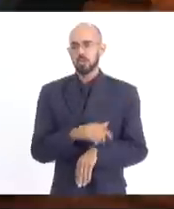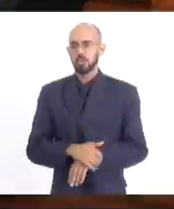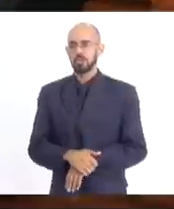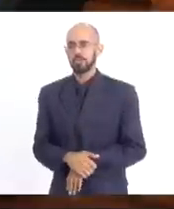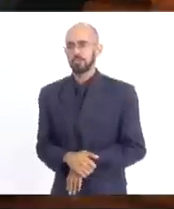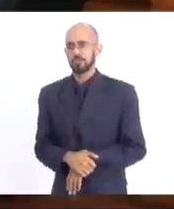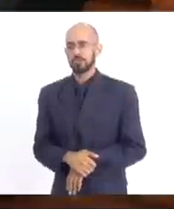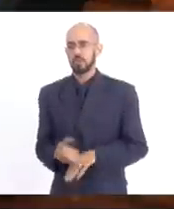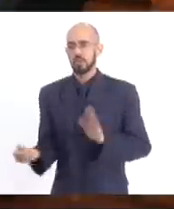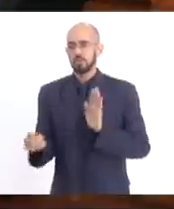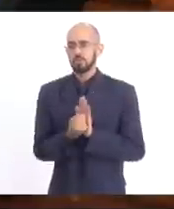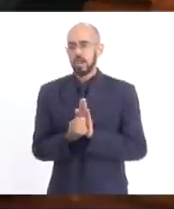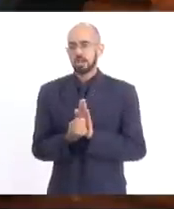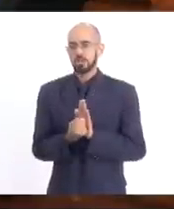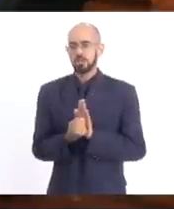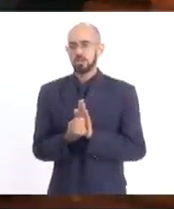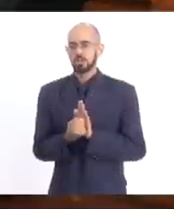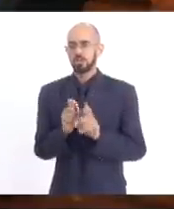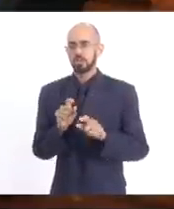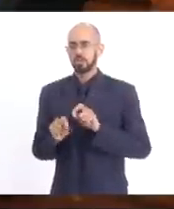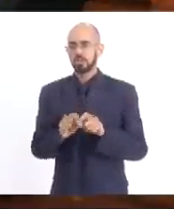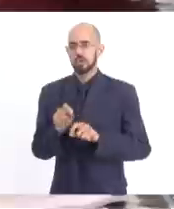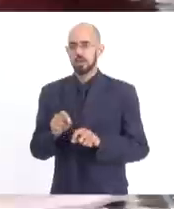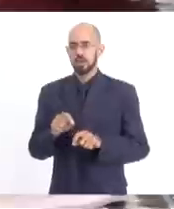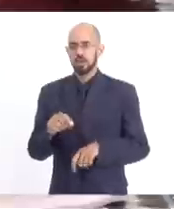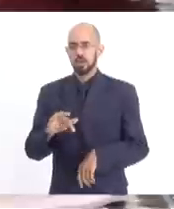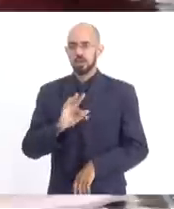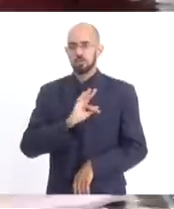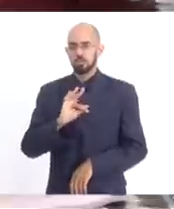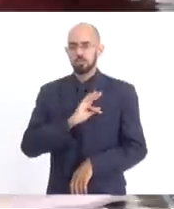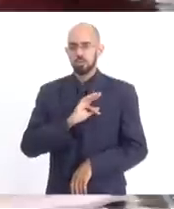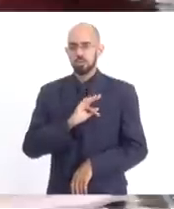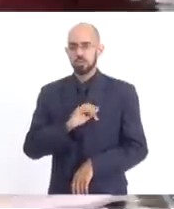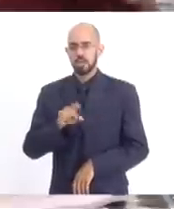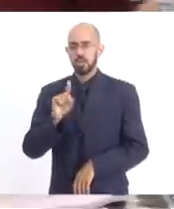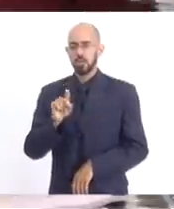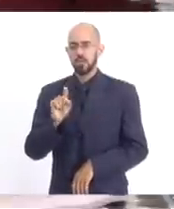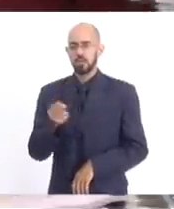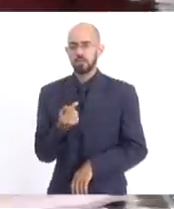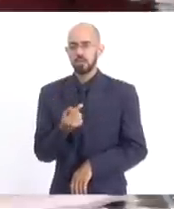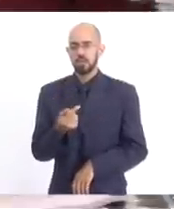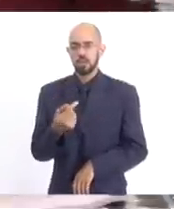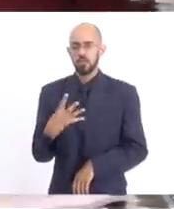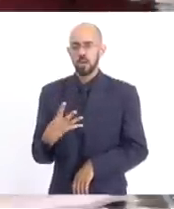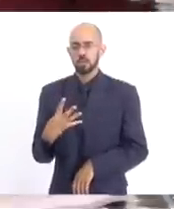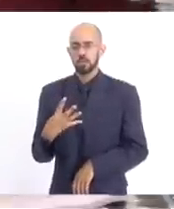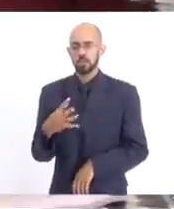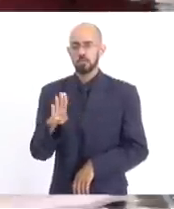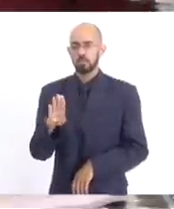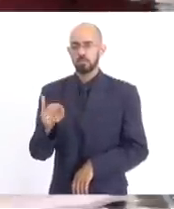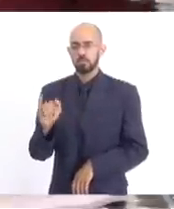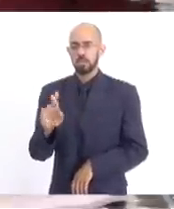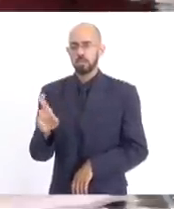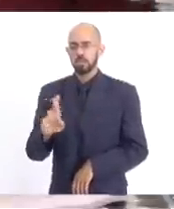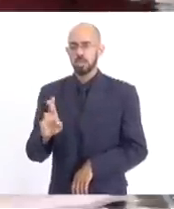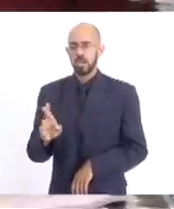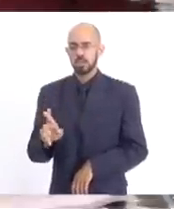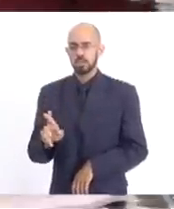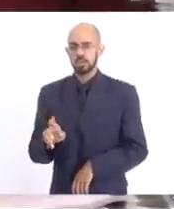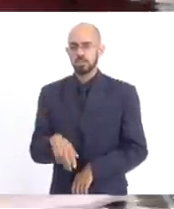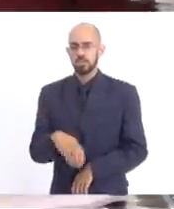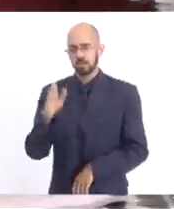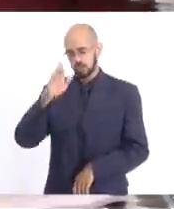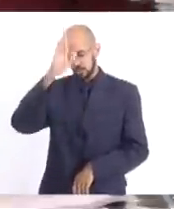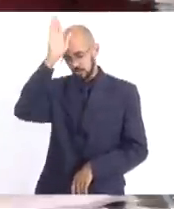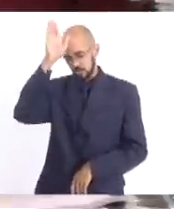O impacto da Polícia Militar seria 1,4 bilhões e do Bombeiro